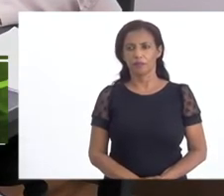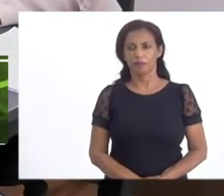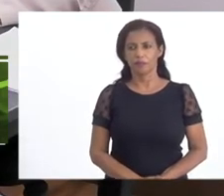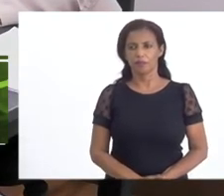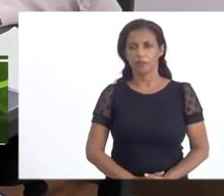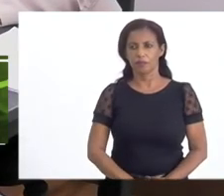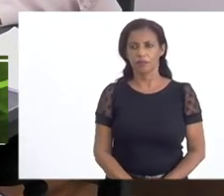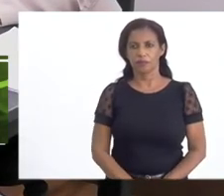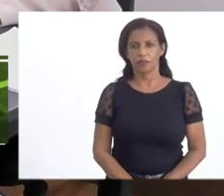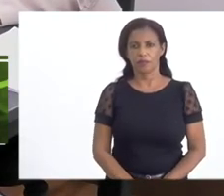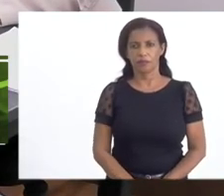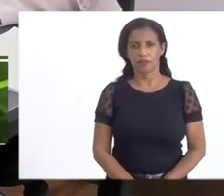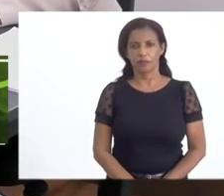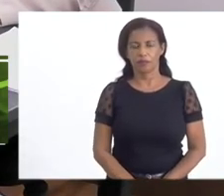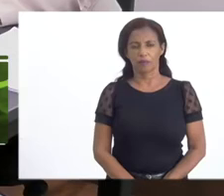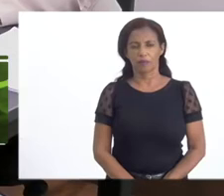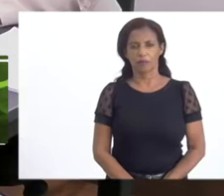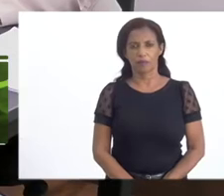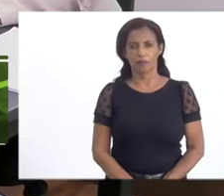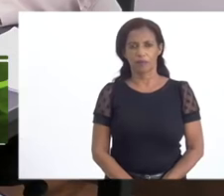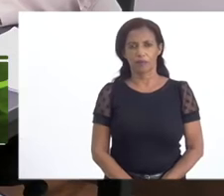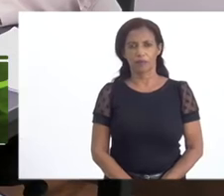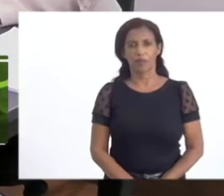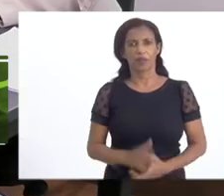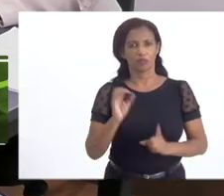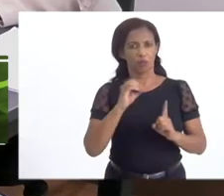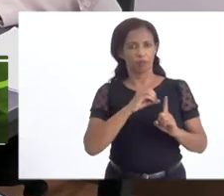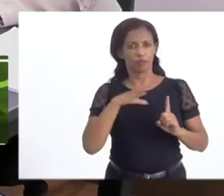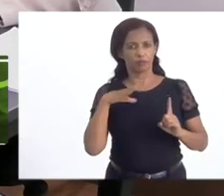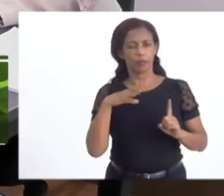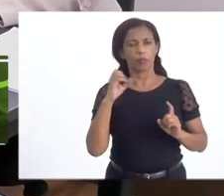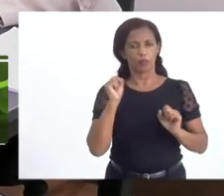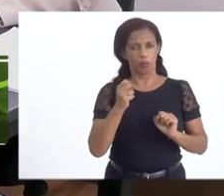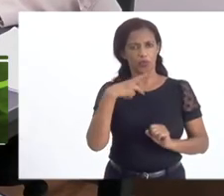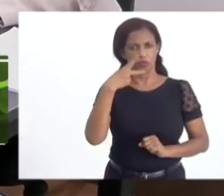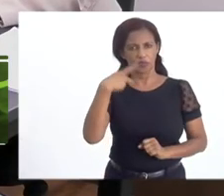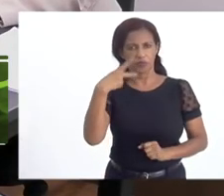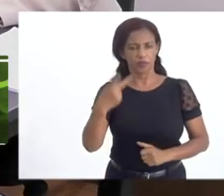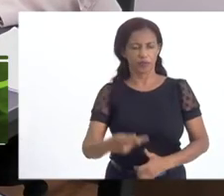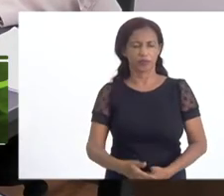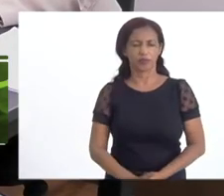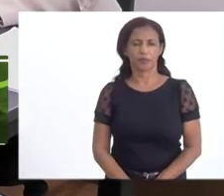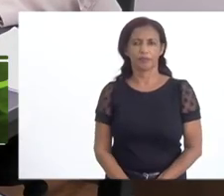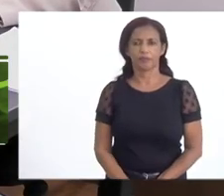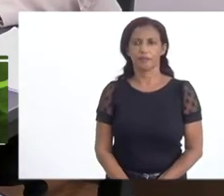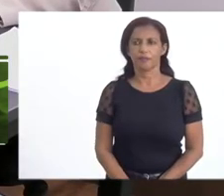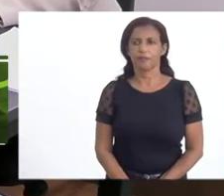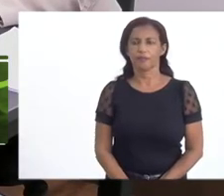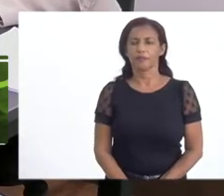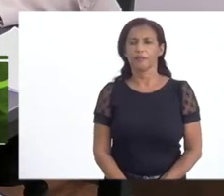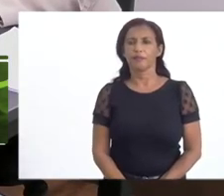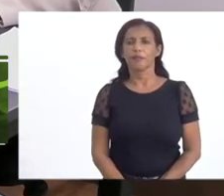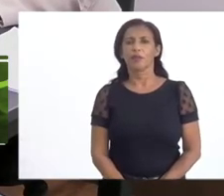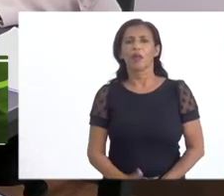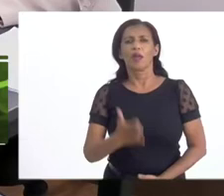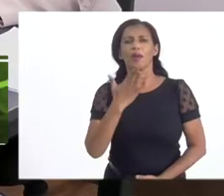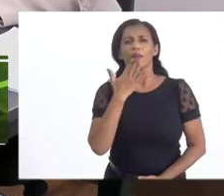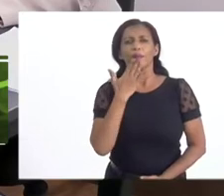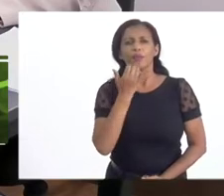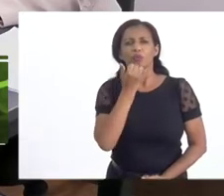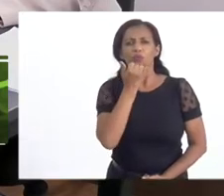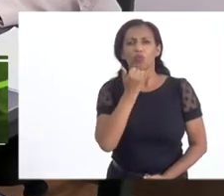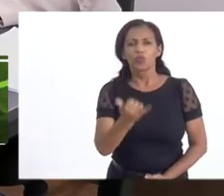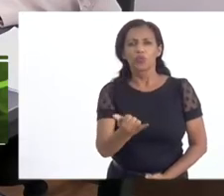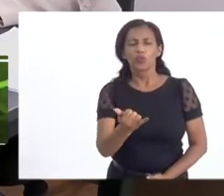Ele já habilitou seu microfone. Eu queria lhe pedir desculpa,